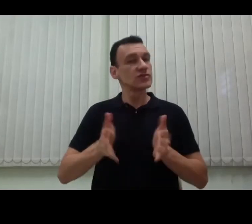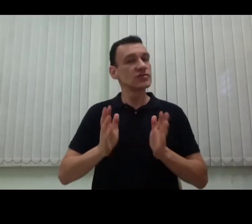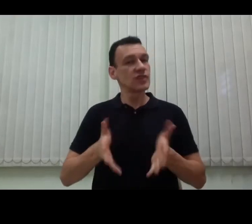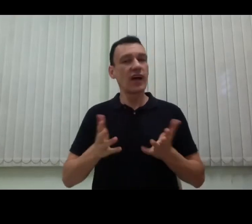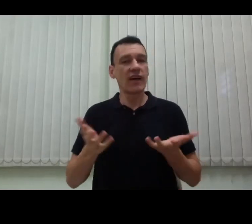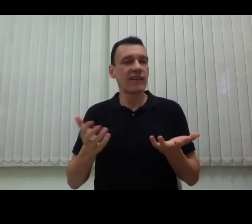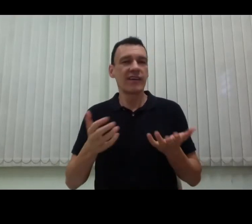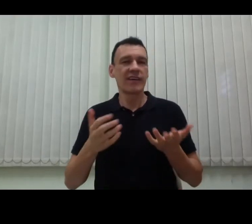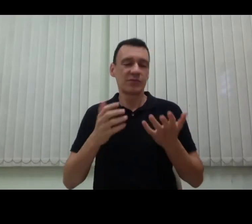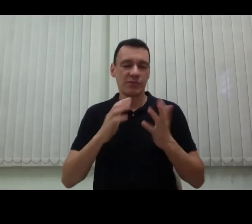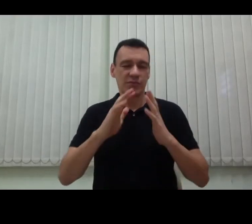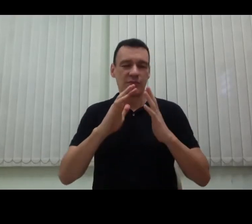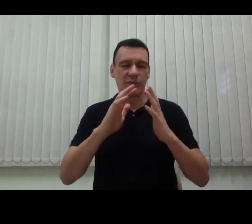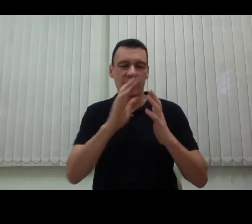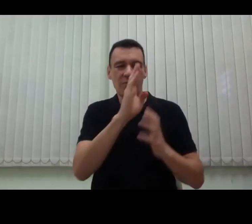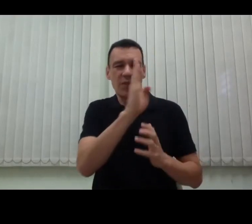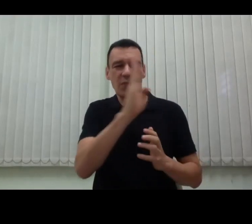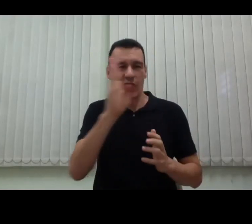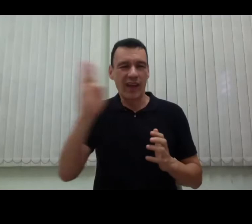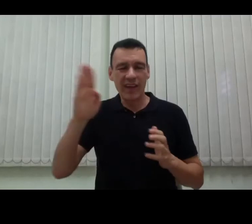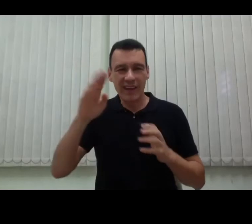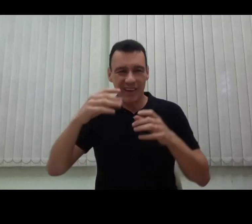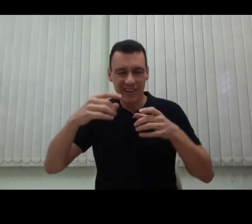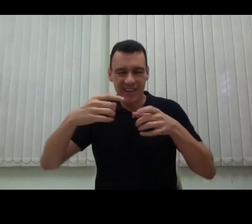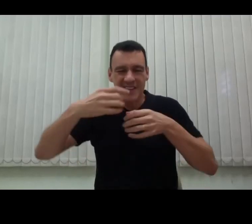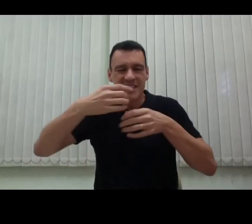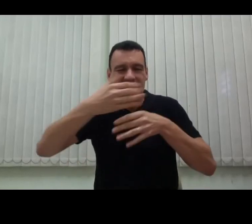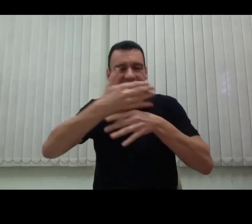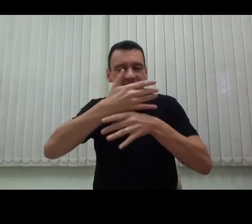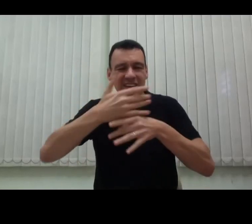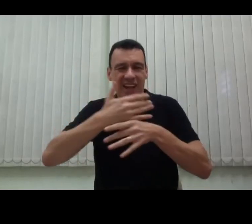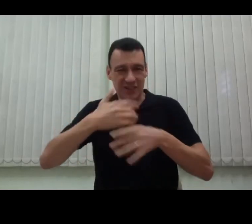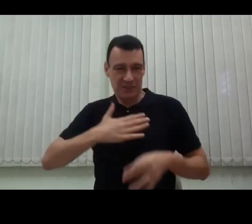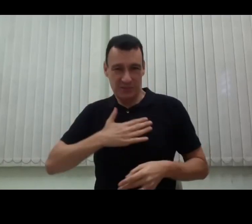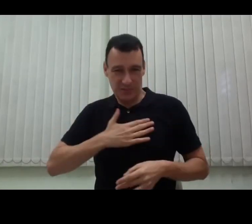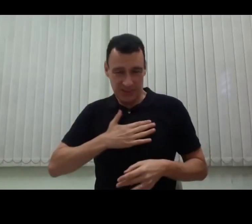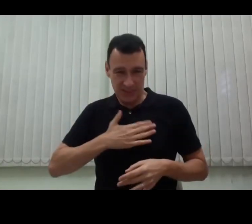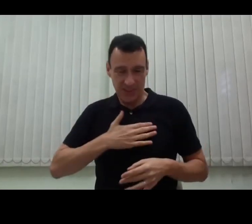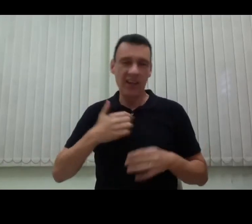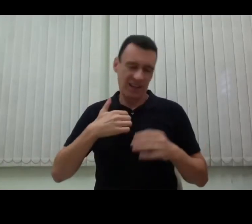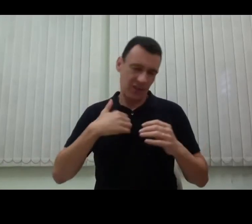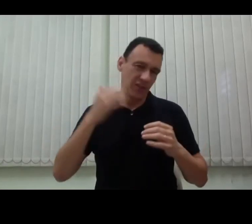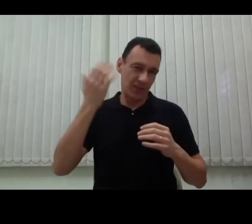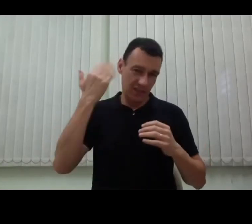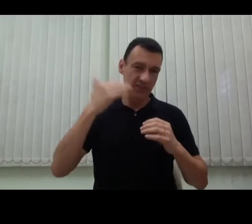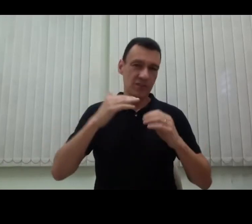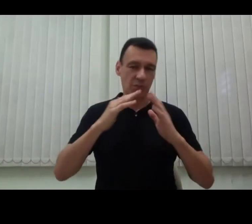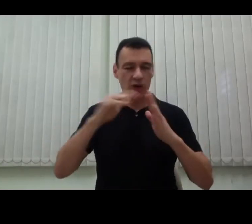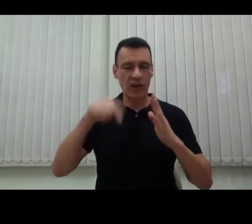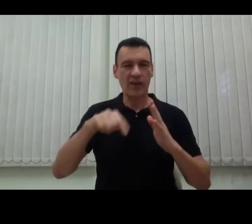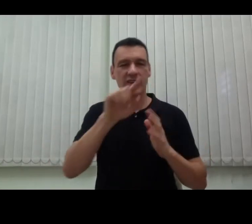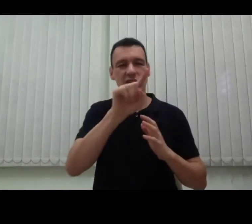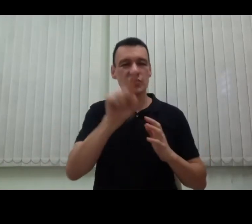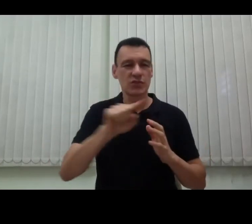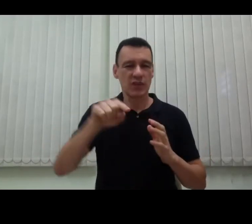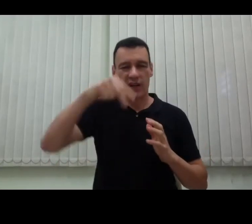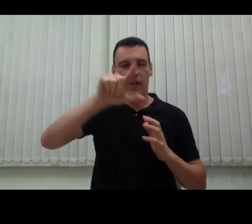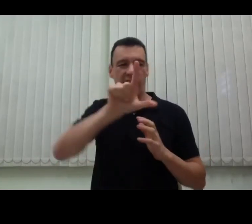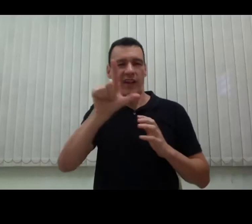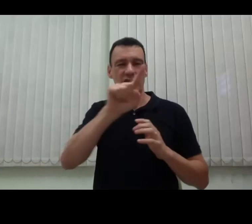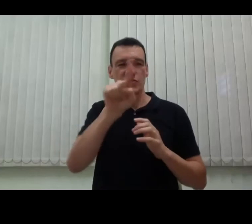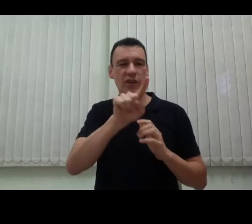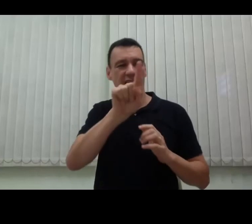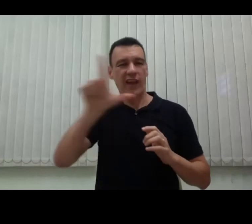municipal, né, da região que a gente morava. Nós fomos criados na Zona Leste, eu frequentei muito a Biblioteca da Penha.